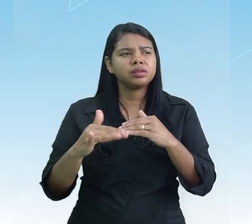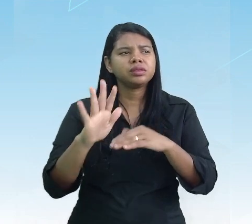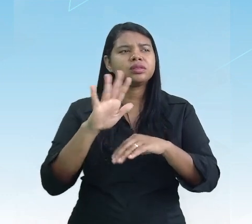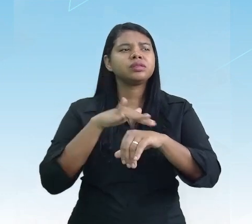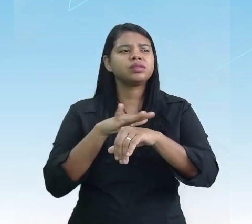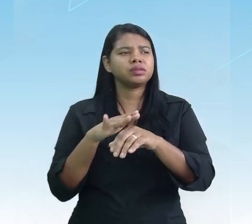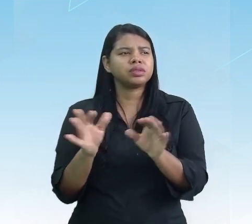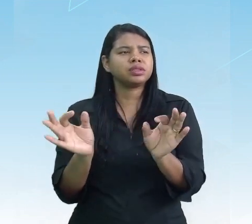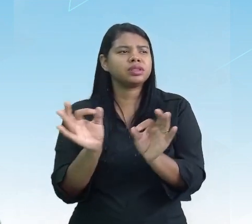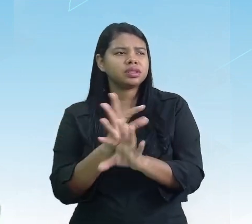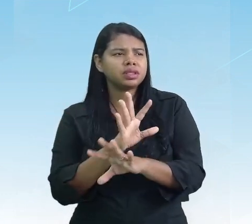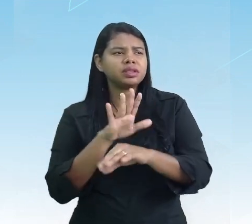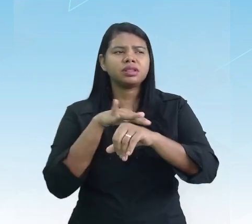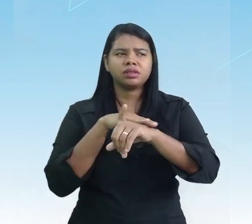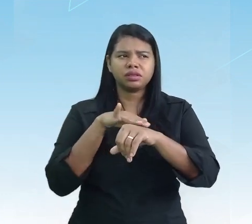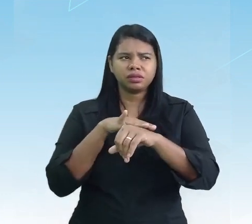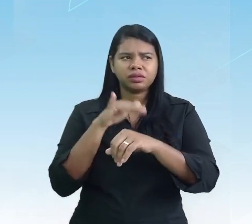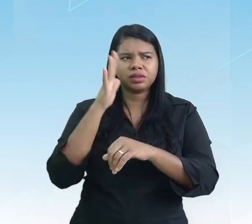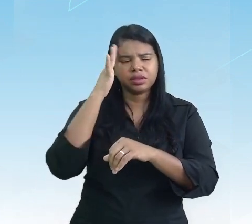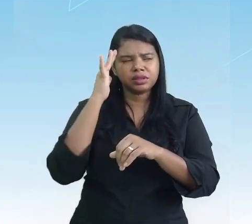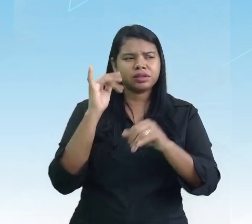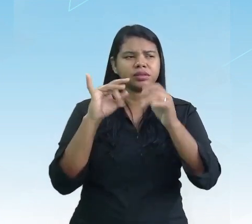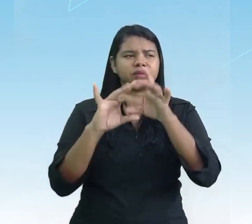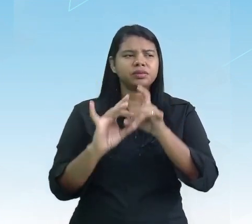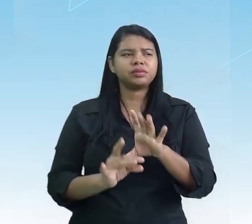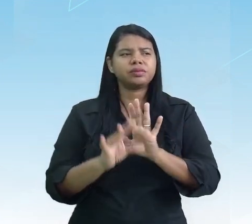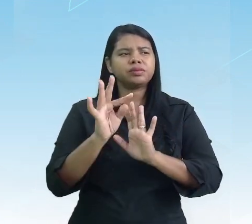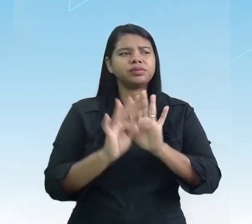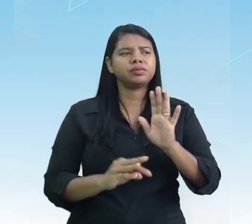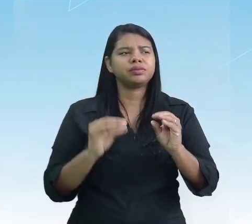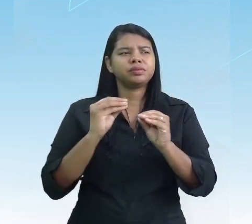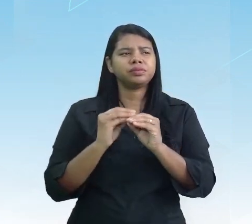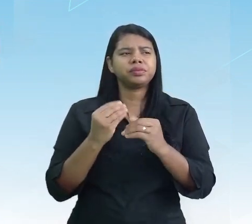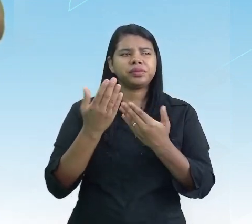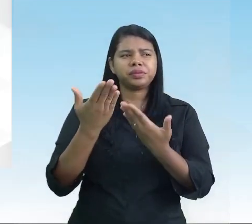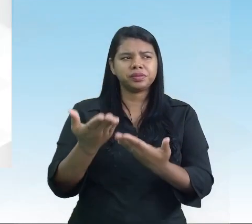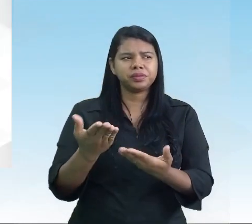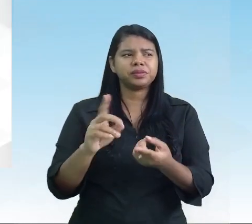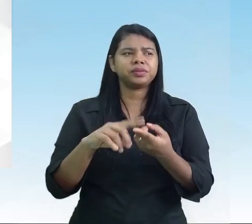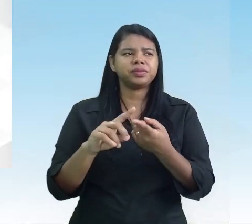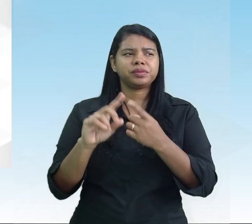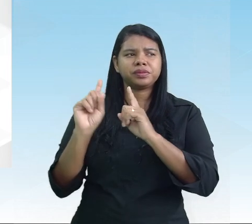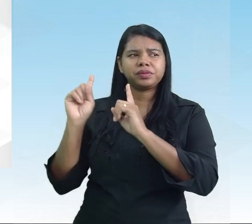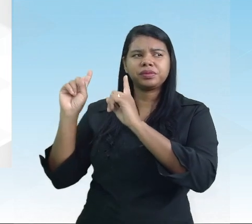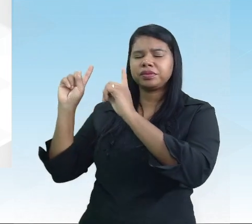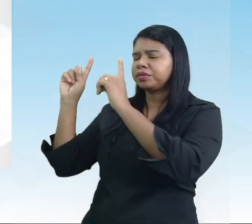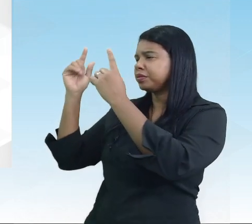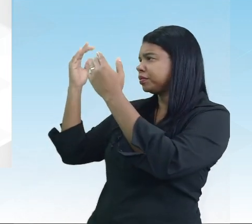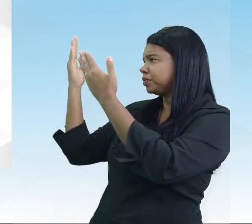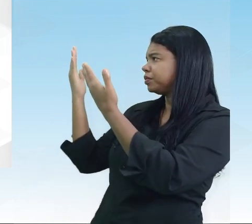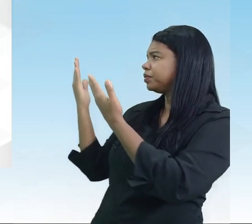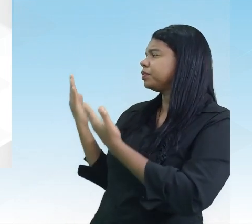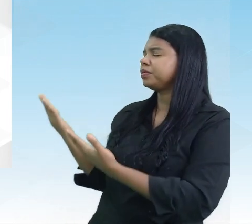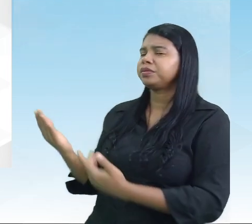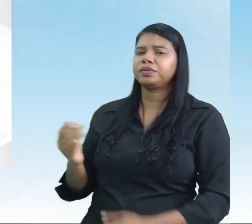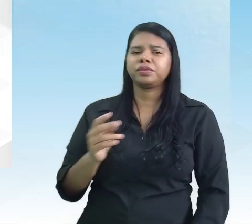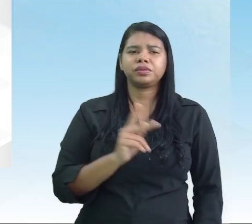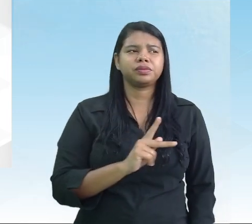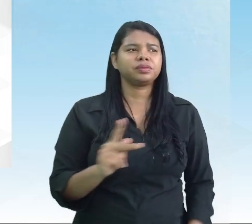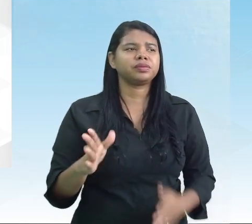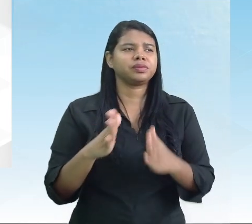nós fechamos um determinado assunto. Aqui eu trago para você mais questões. Quando o professor